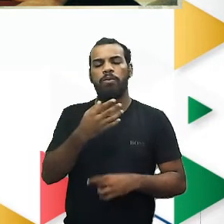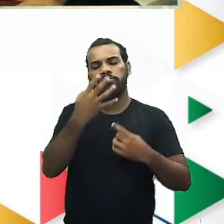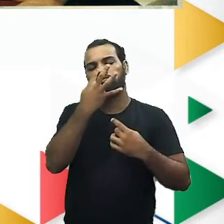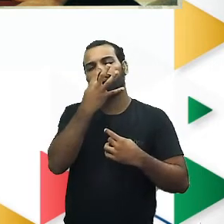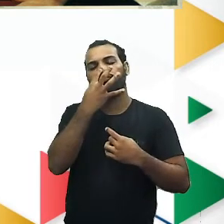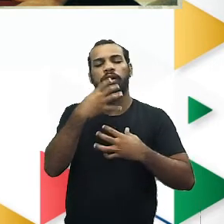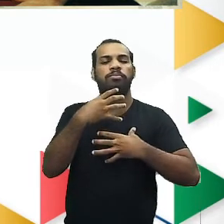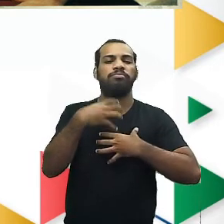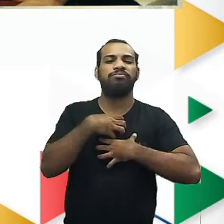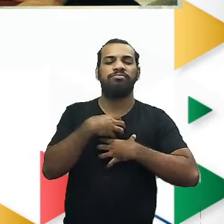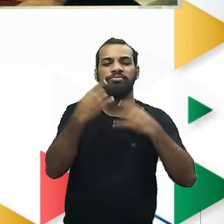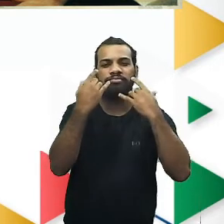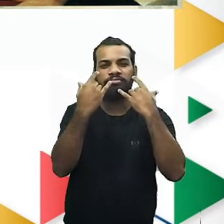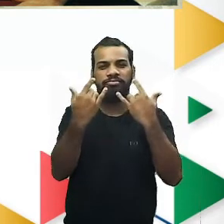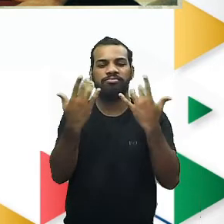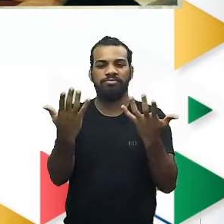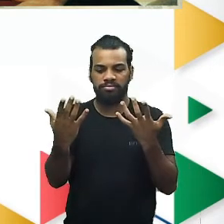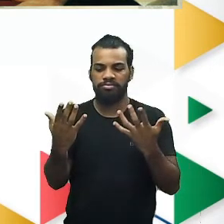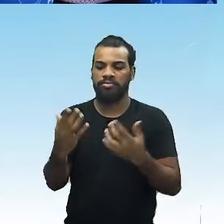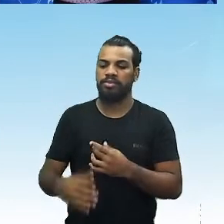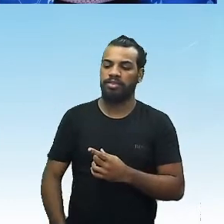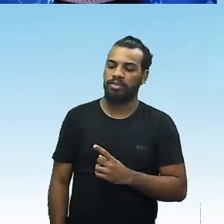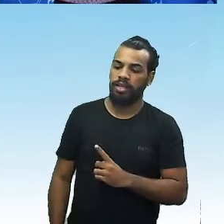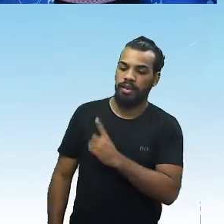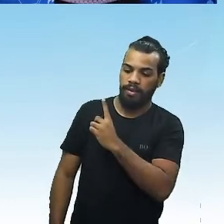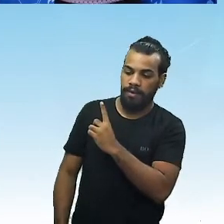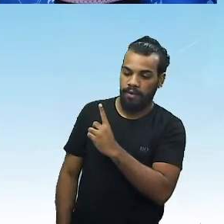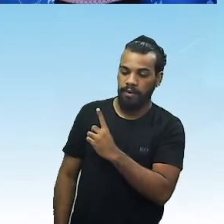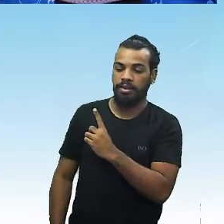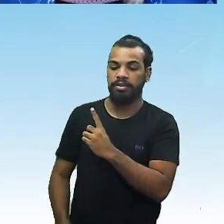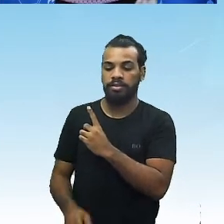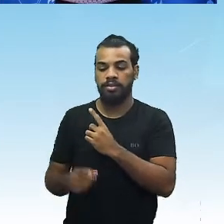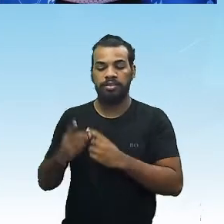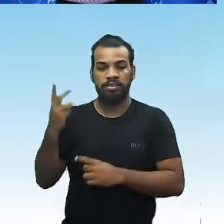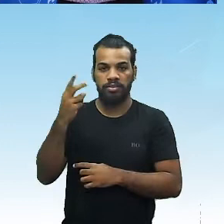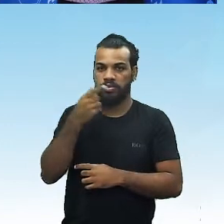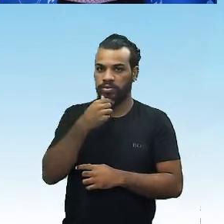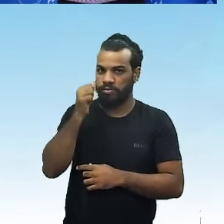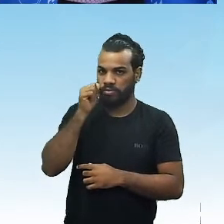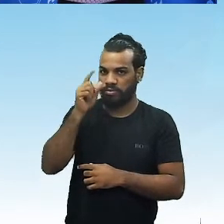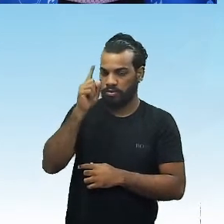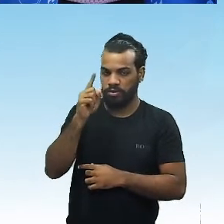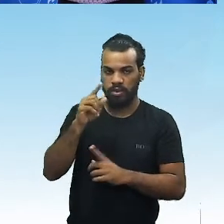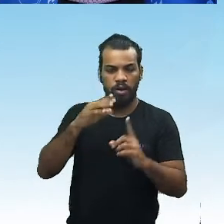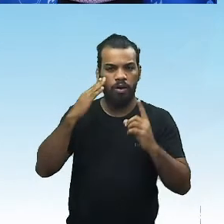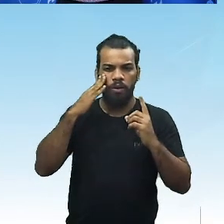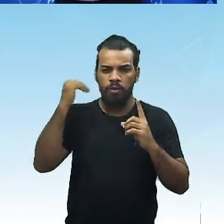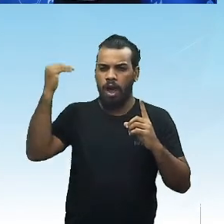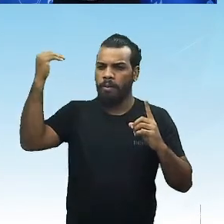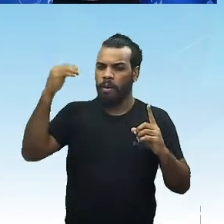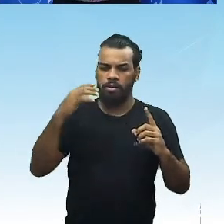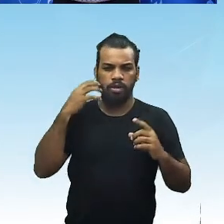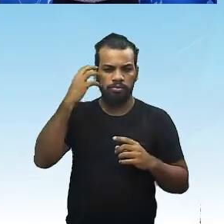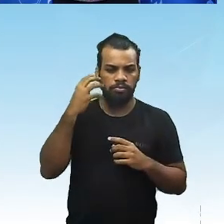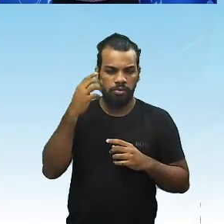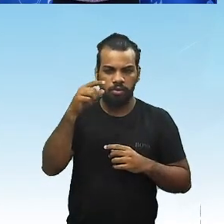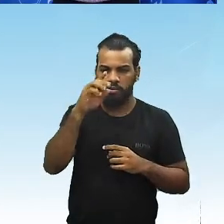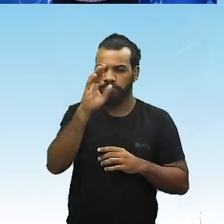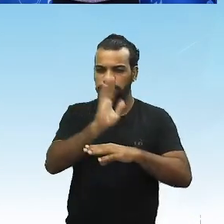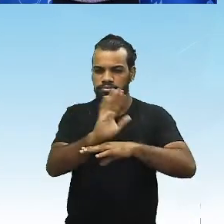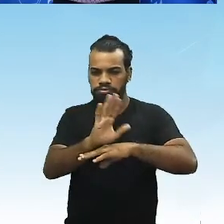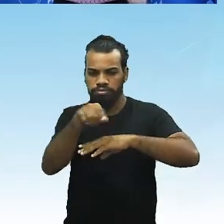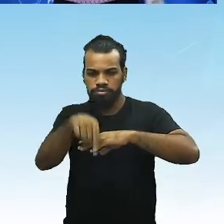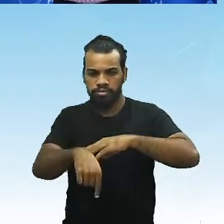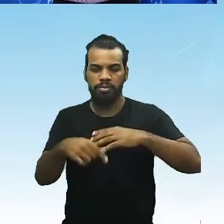público, né? Então, Fred Astaire e Ginger Rogers foram grandes nomes do cinema musical, né, dos Estados Unidos nessa década